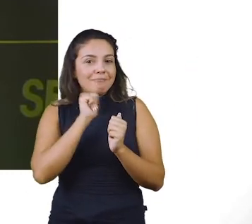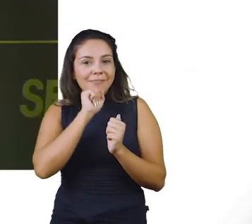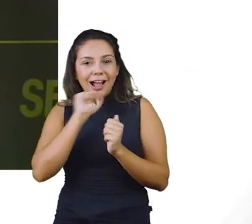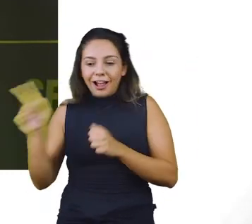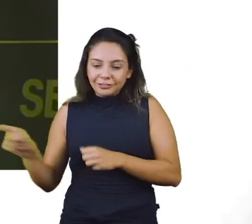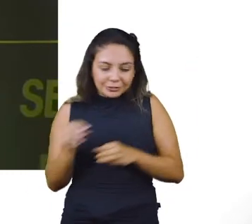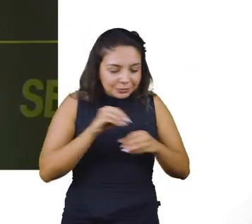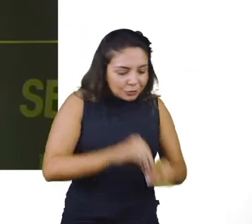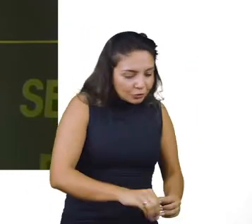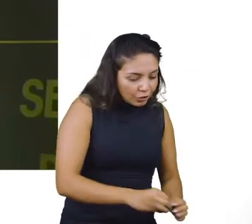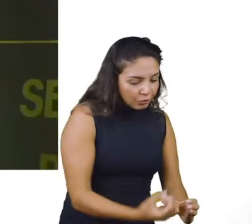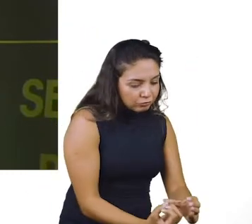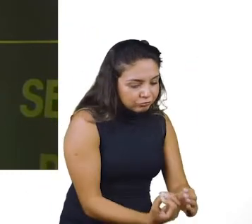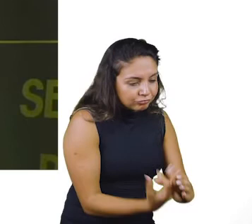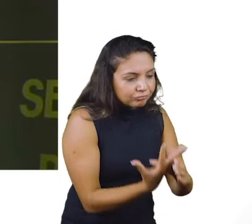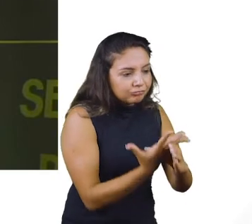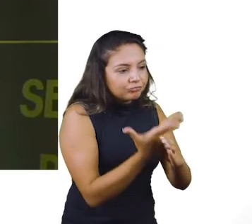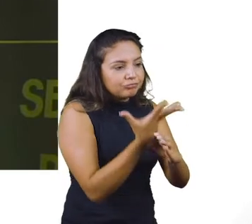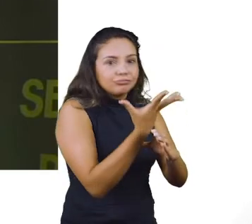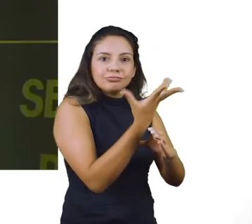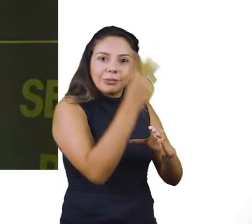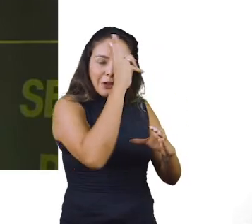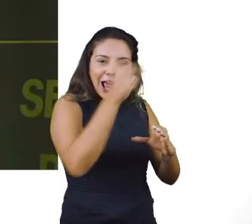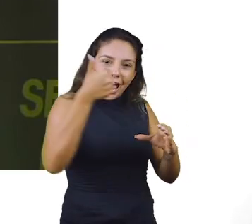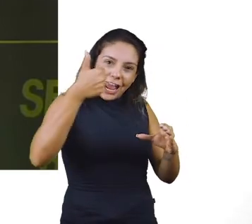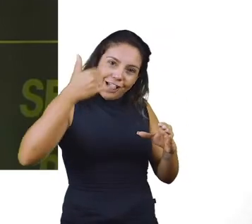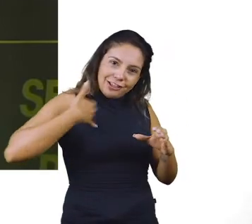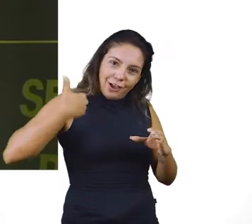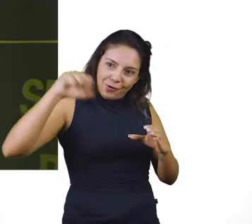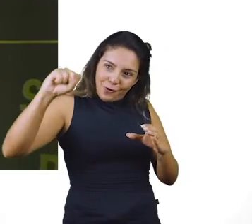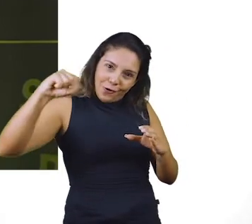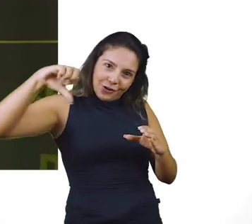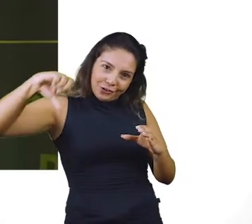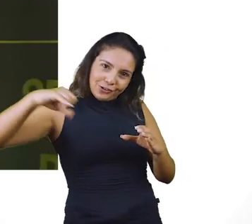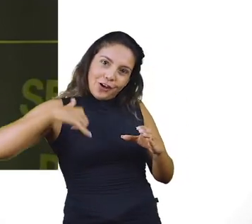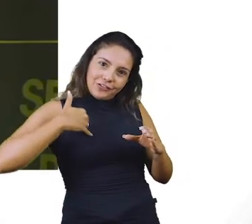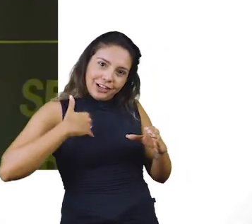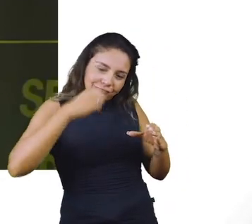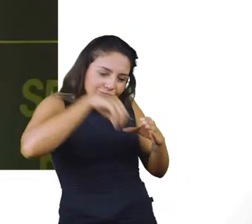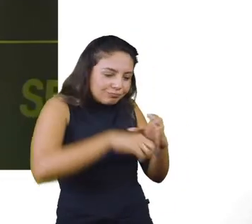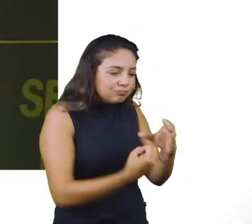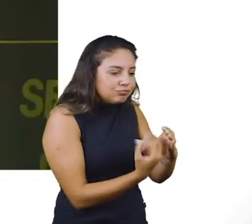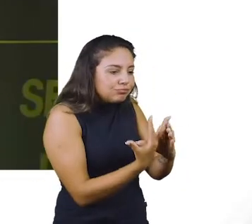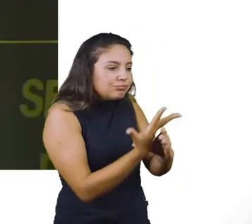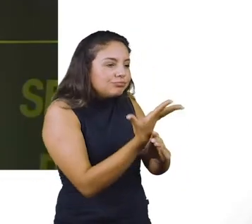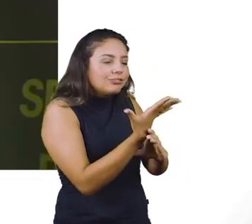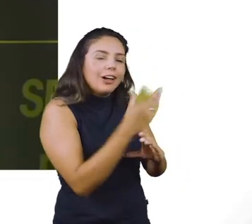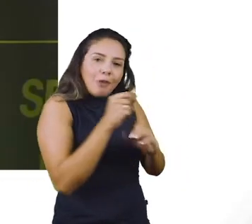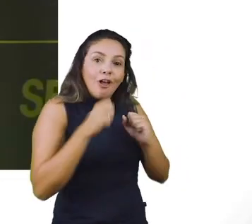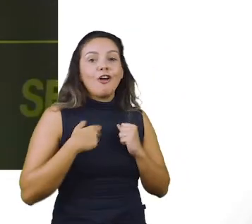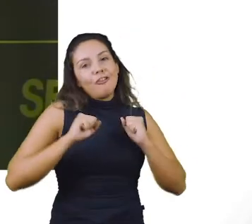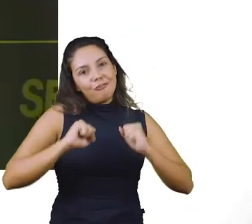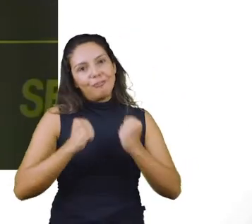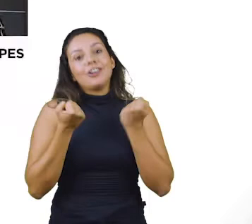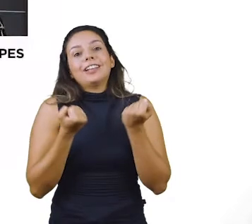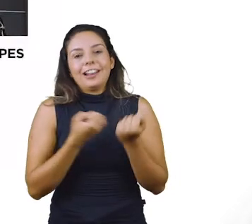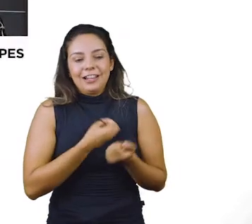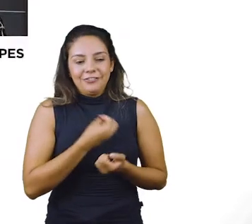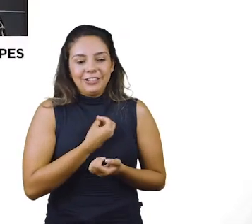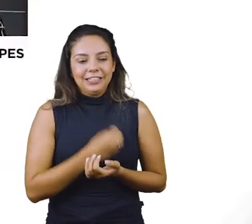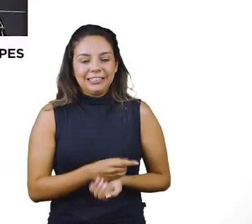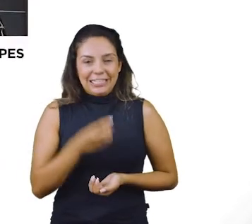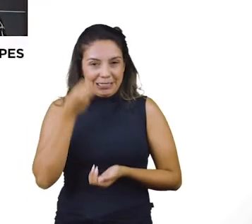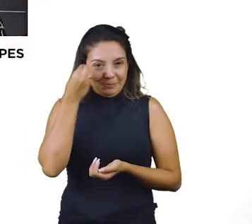anos de idade. Isso tudo é muito bom e é muito gratificante e me fortalece muito na minha vida,